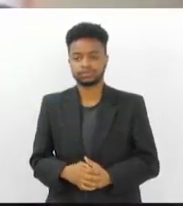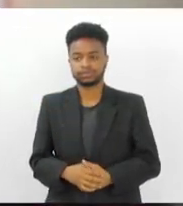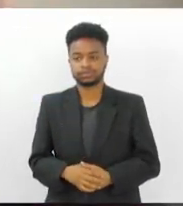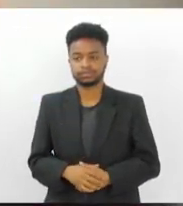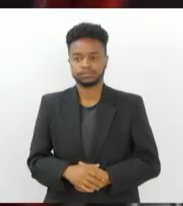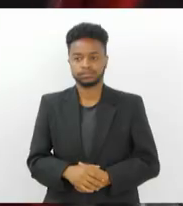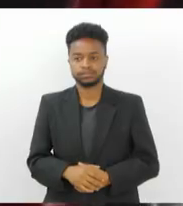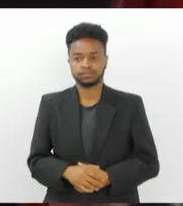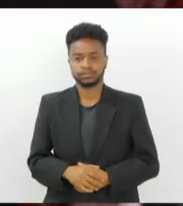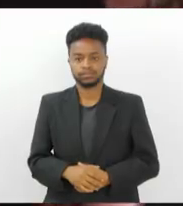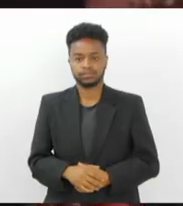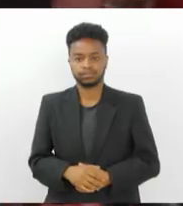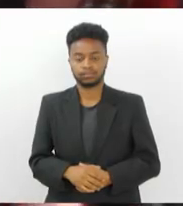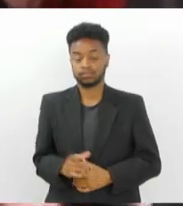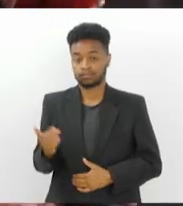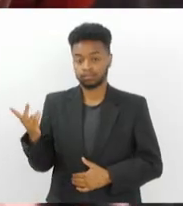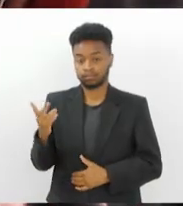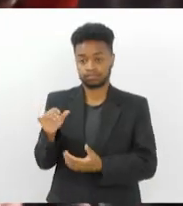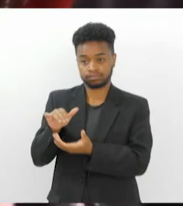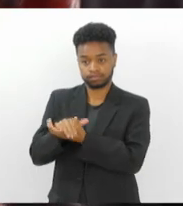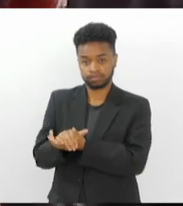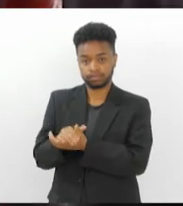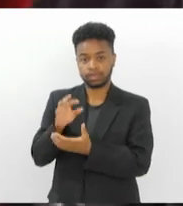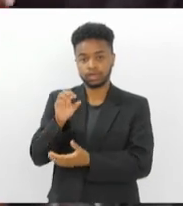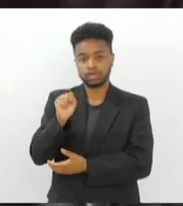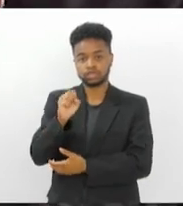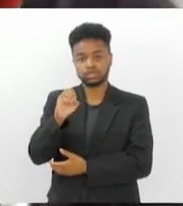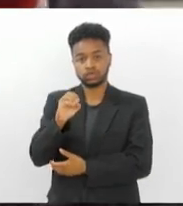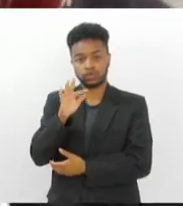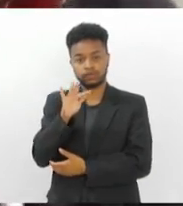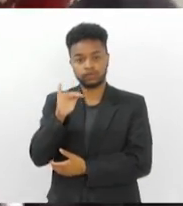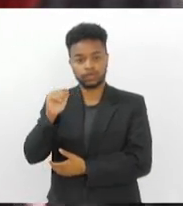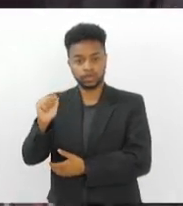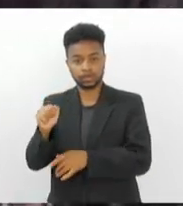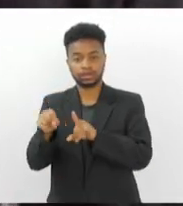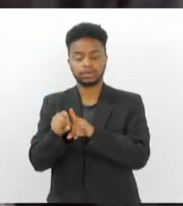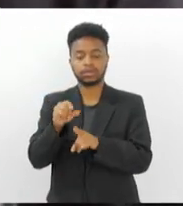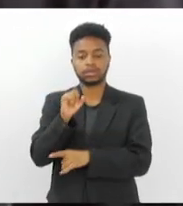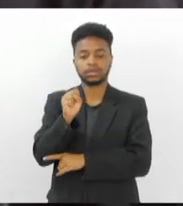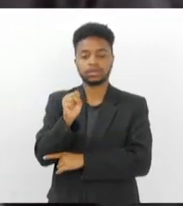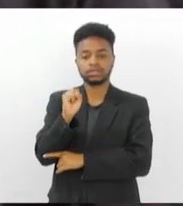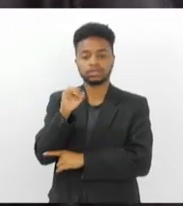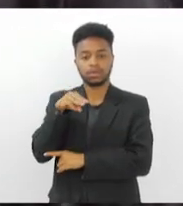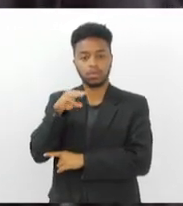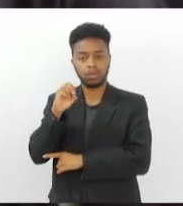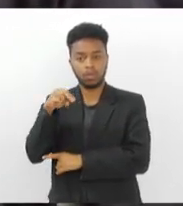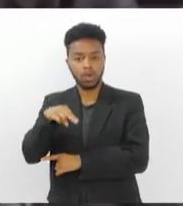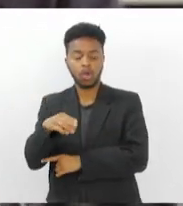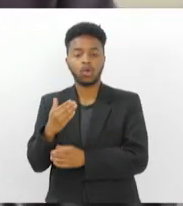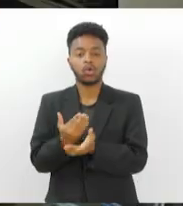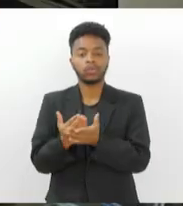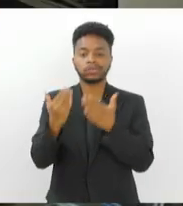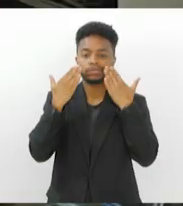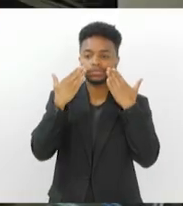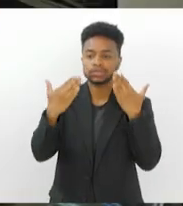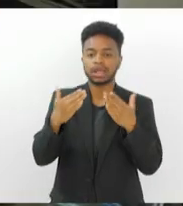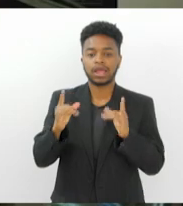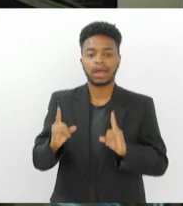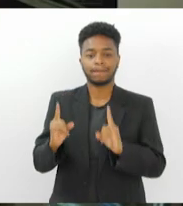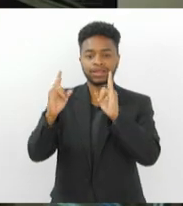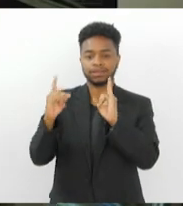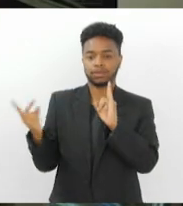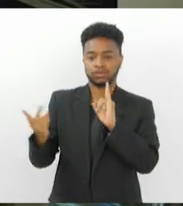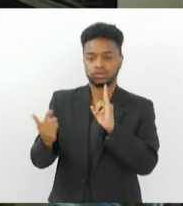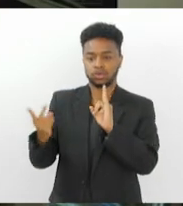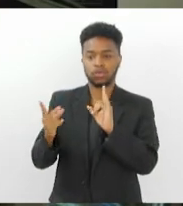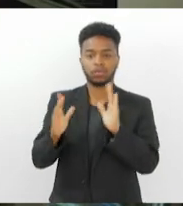fagote o casal secato e o francês Simon becam começou a fazer recitem na varanda do apartamento onde mora durante a